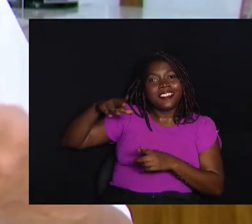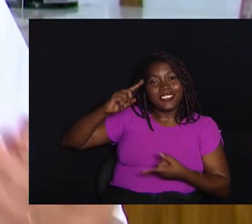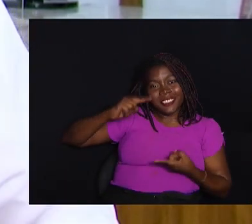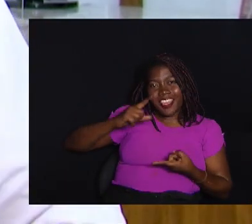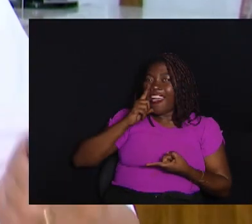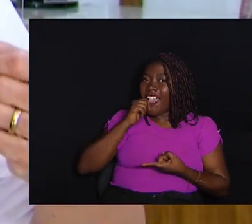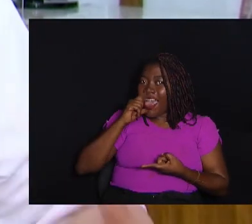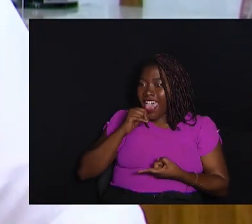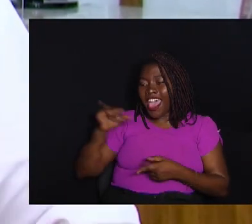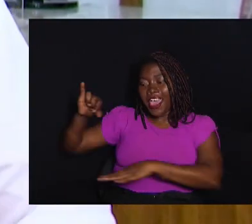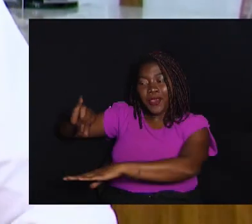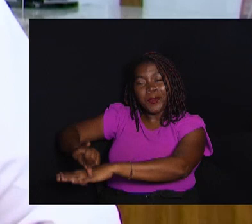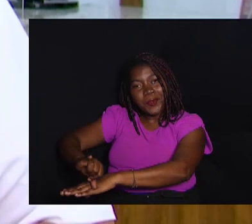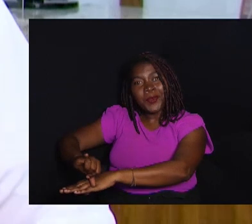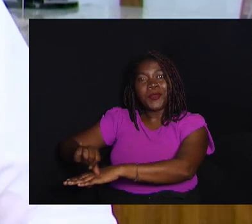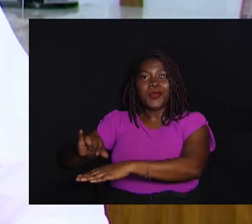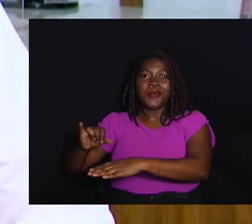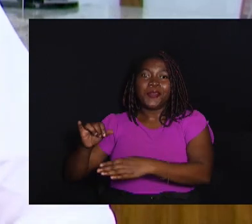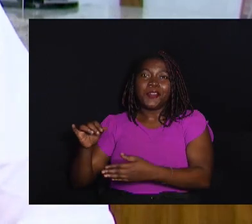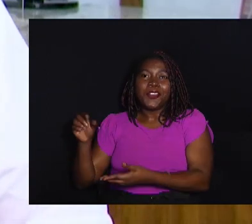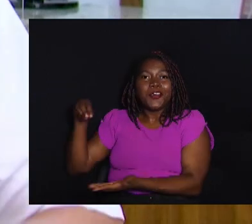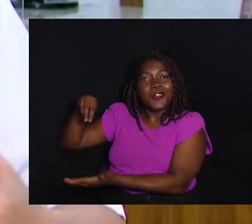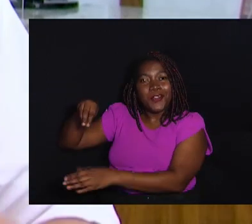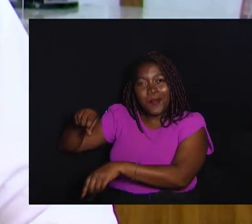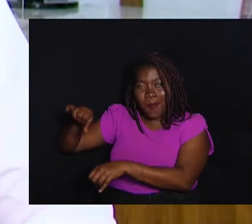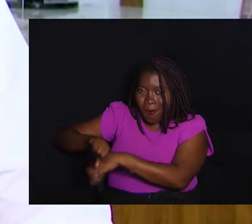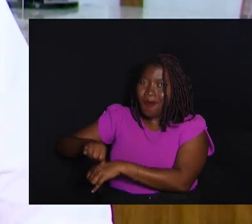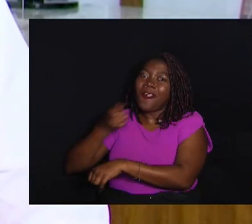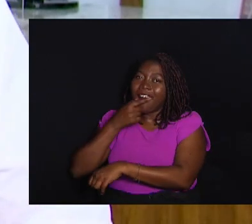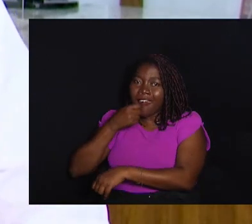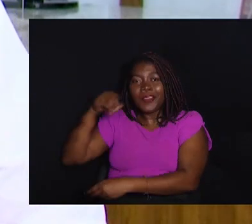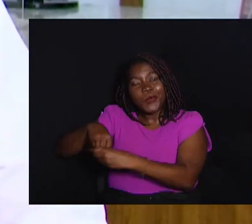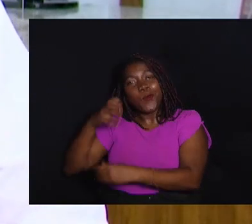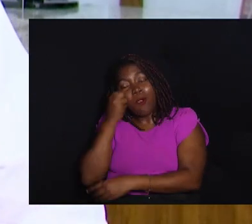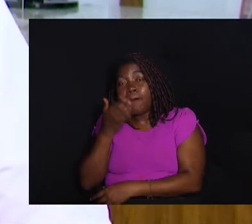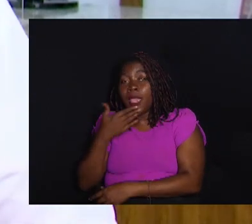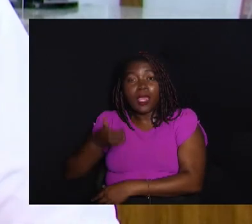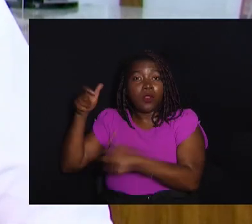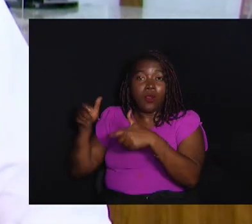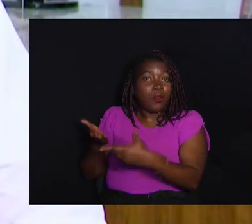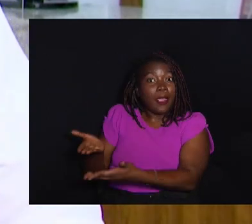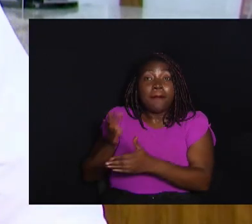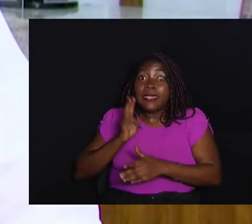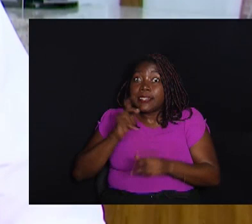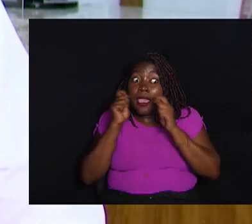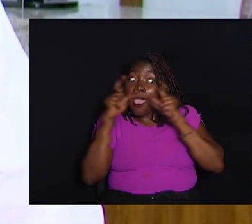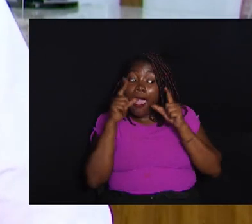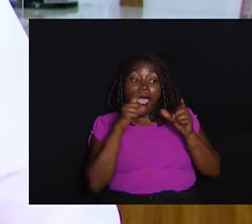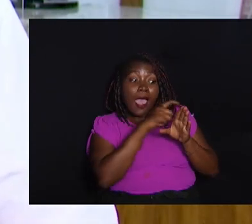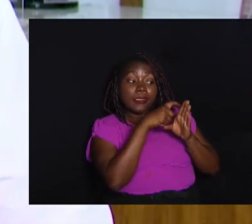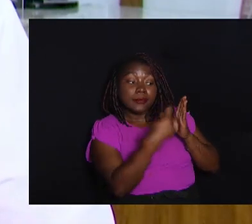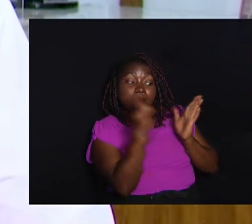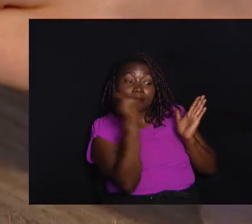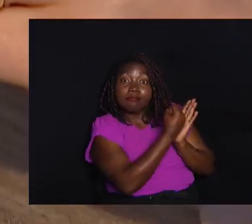deixa no quarto, coloca o medicamento no quarto, são os melhores lugares. Mas sempre estar atento o que diz na embalagem. Toda a embalagem